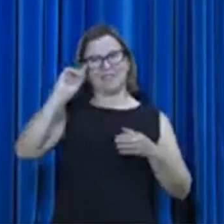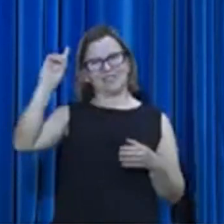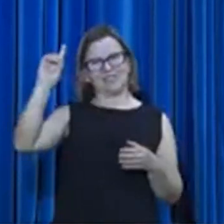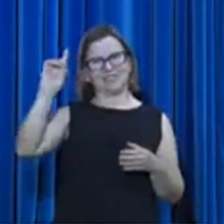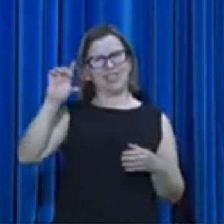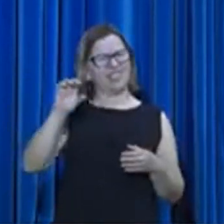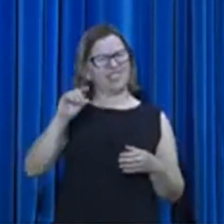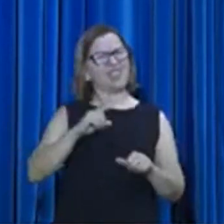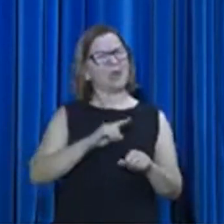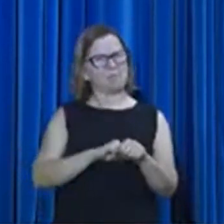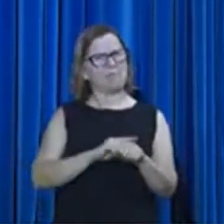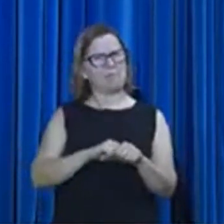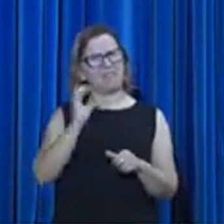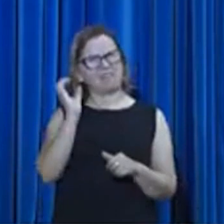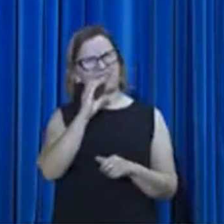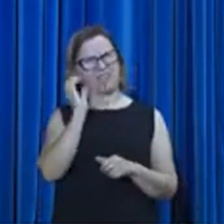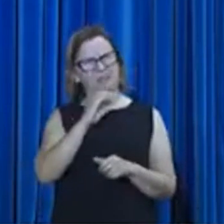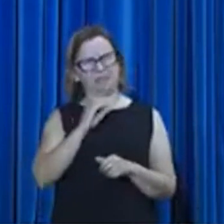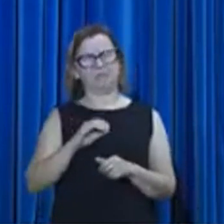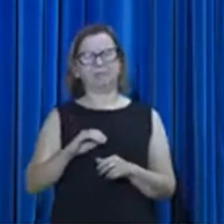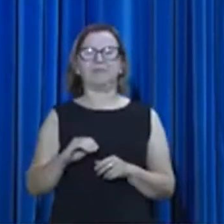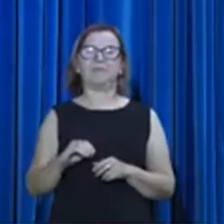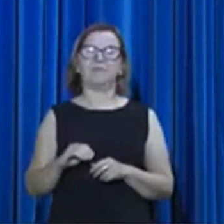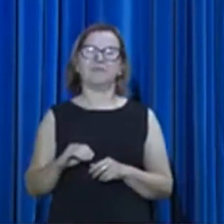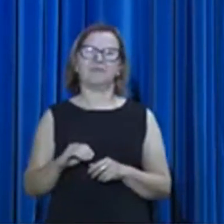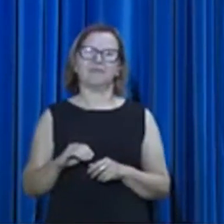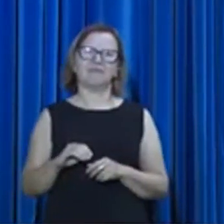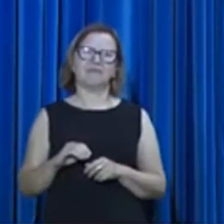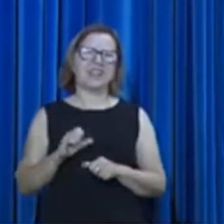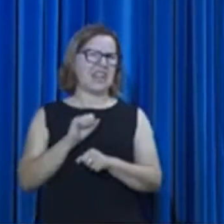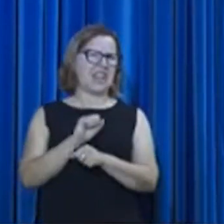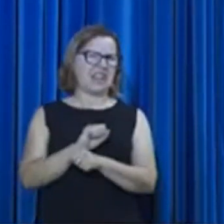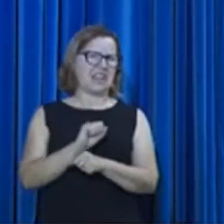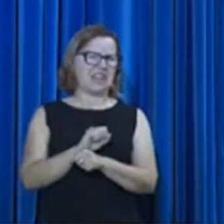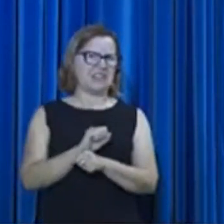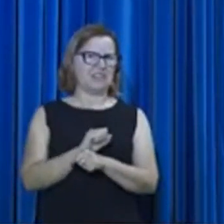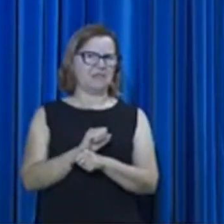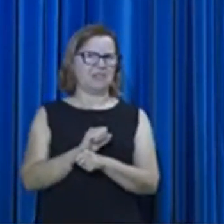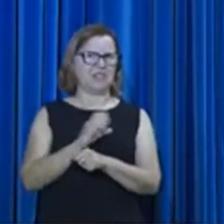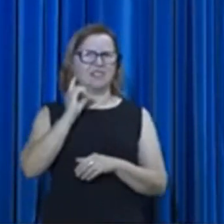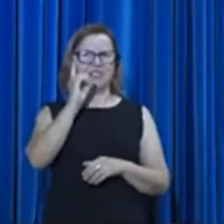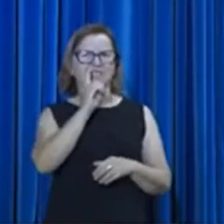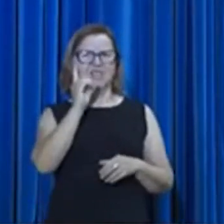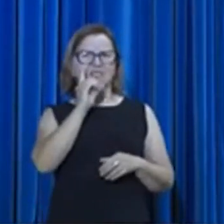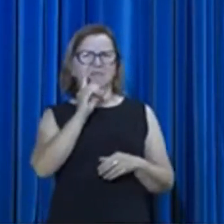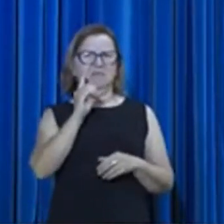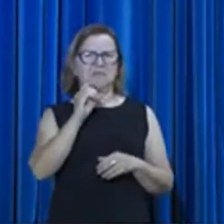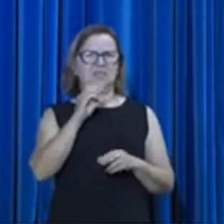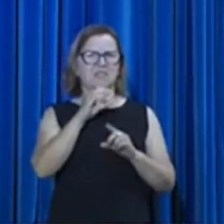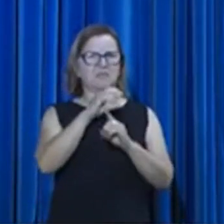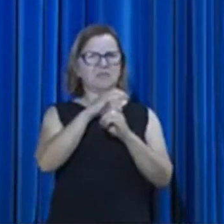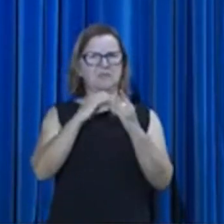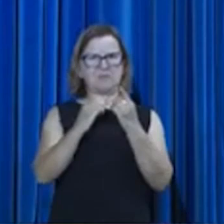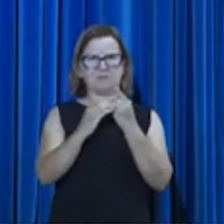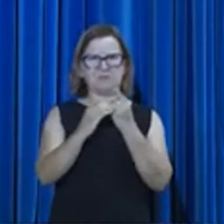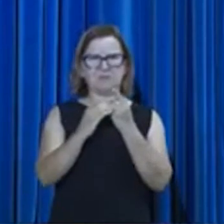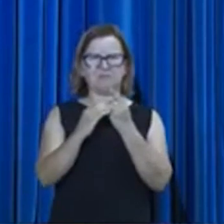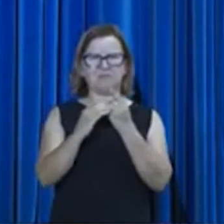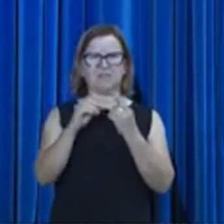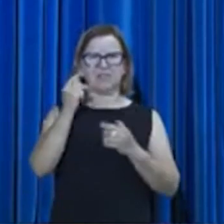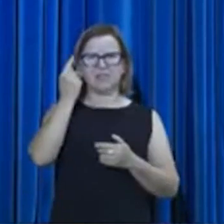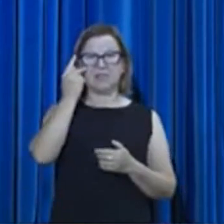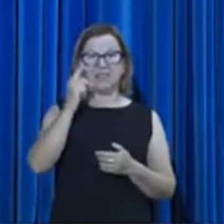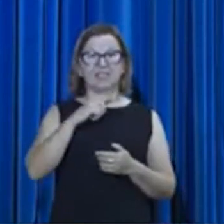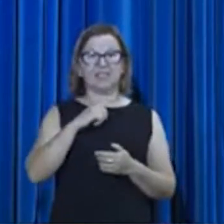momento, e esperam às vezes domingo, ou a reunião de sábado dos jovens, para terem